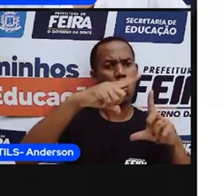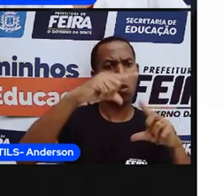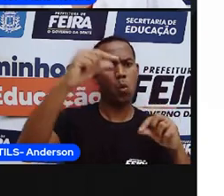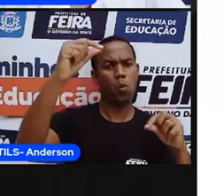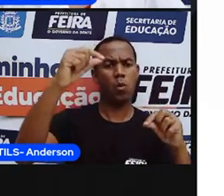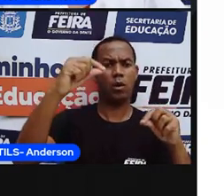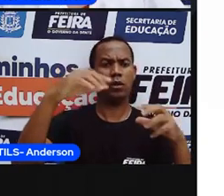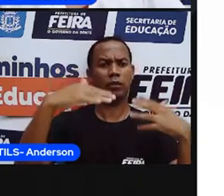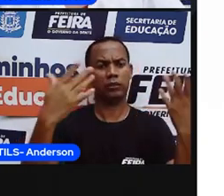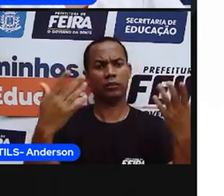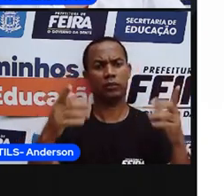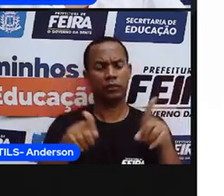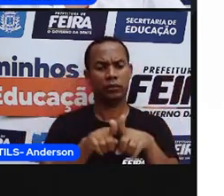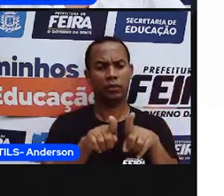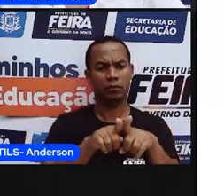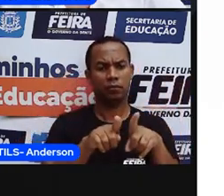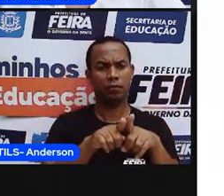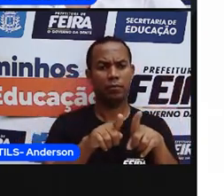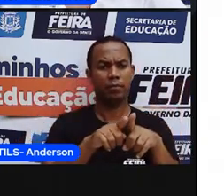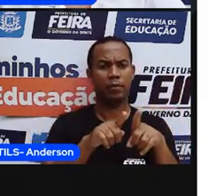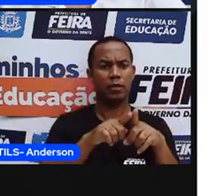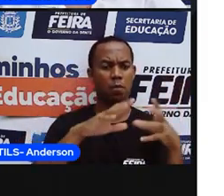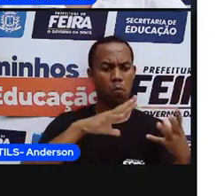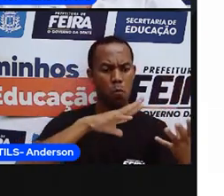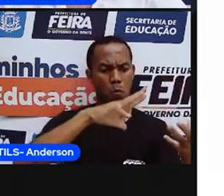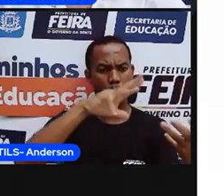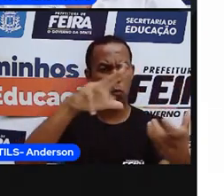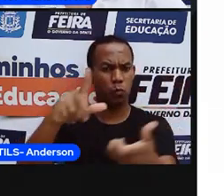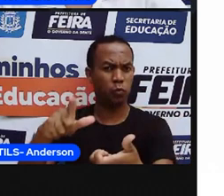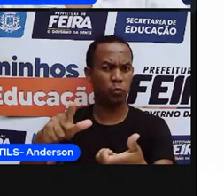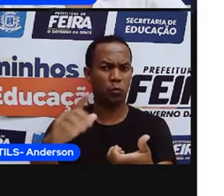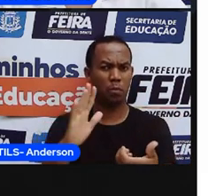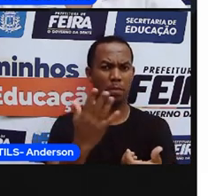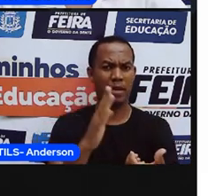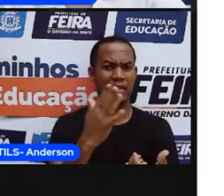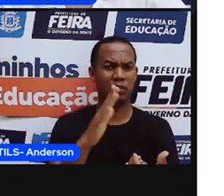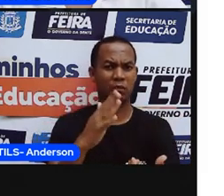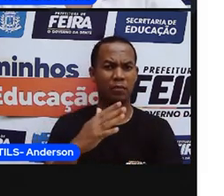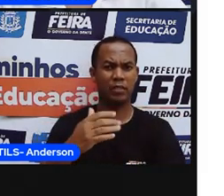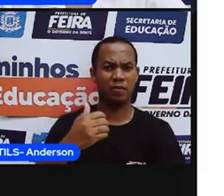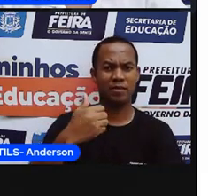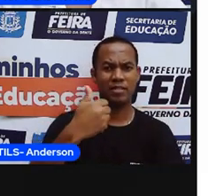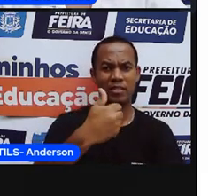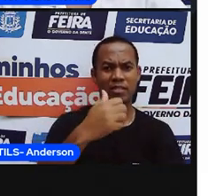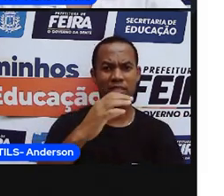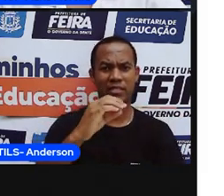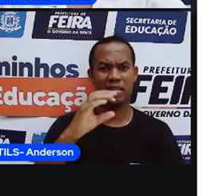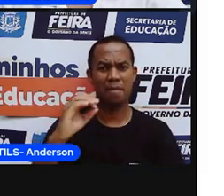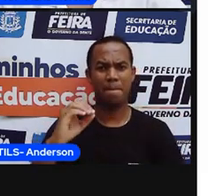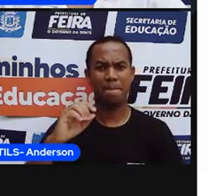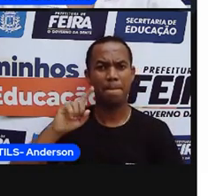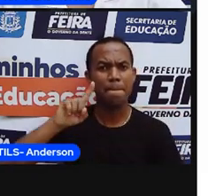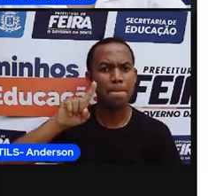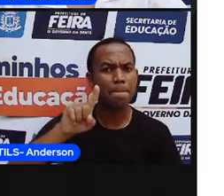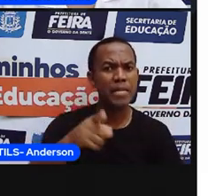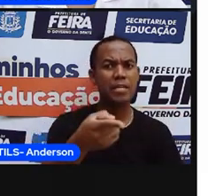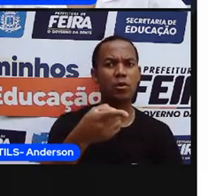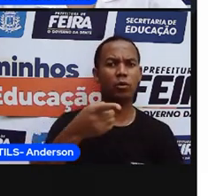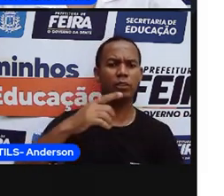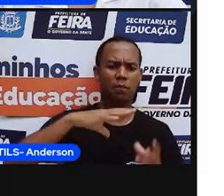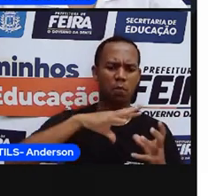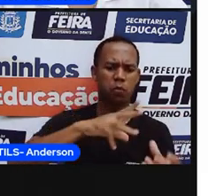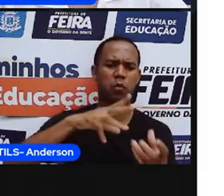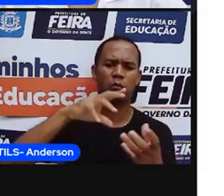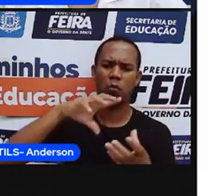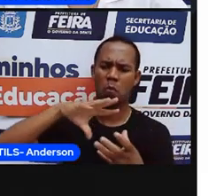né? Estima-se que no universo existam mais de 100 bilhões de galáxias, né? 100